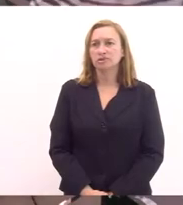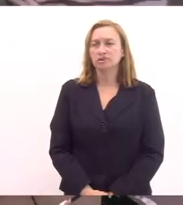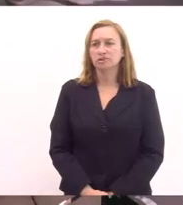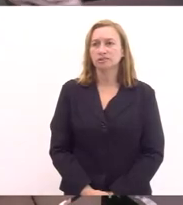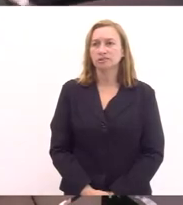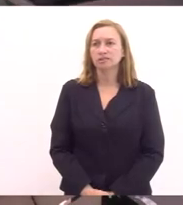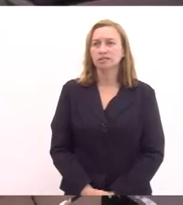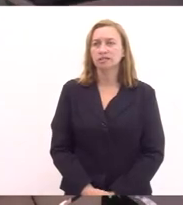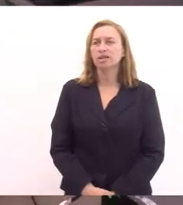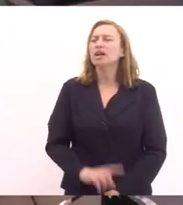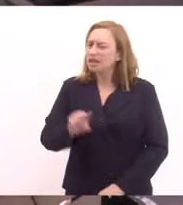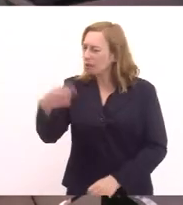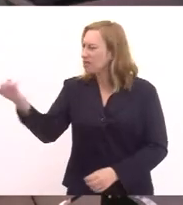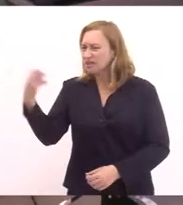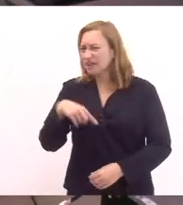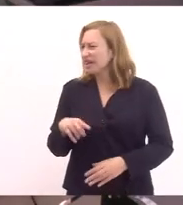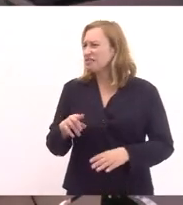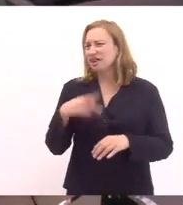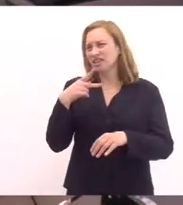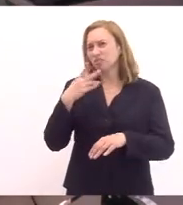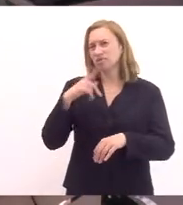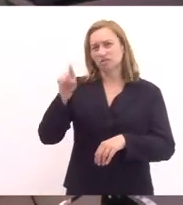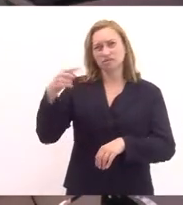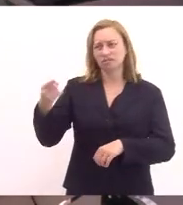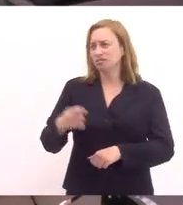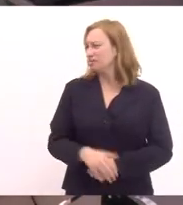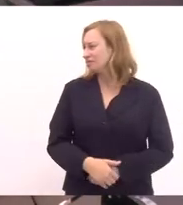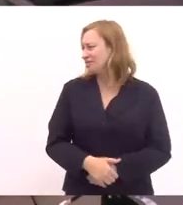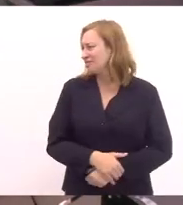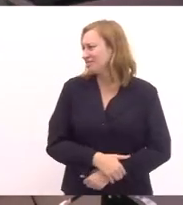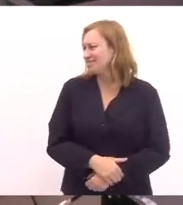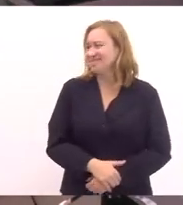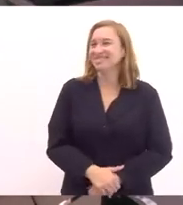Tá bom qualquer coisa vem aqui fala daqui ó